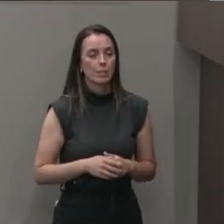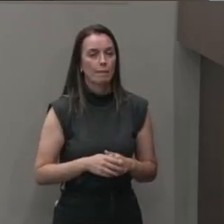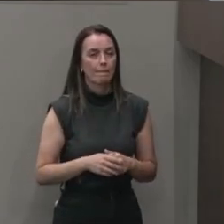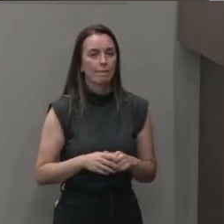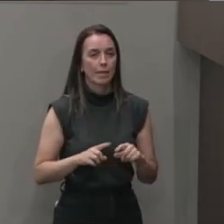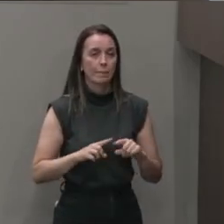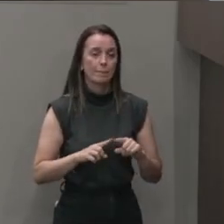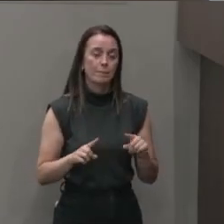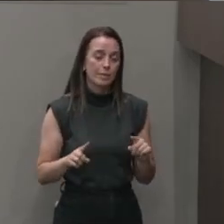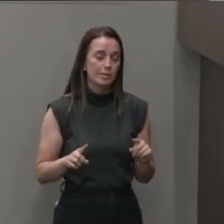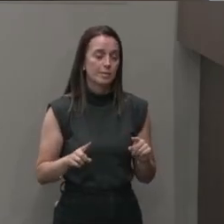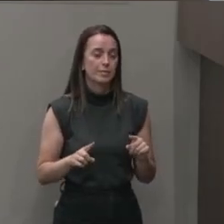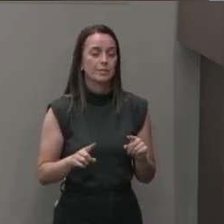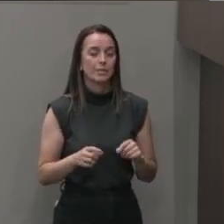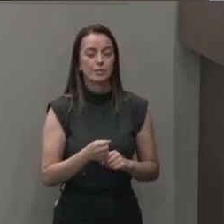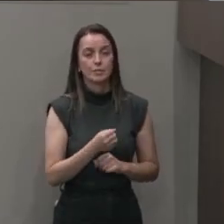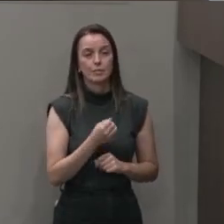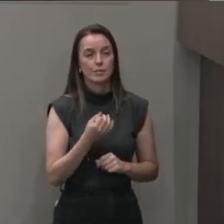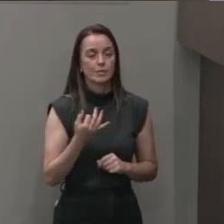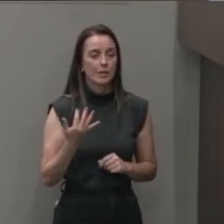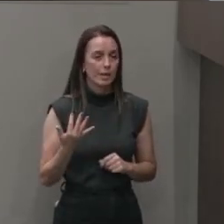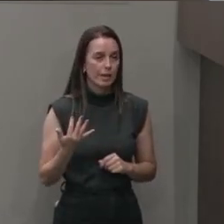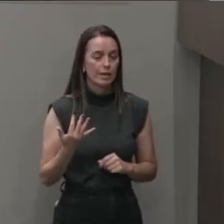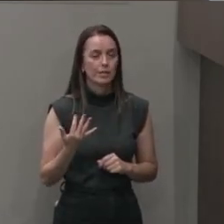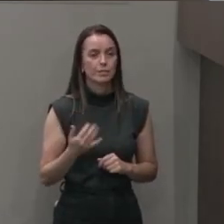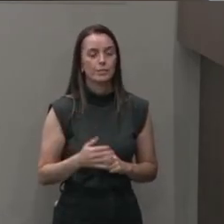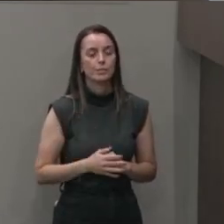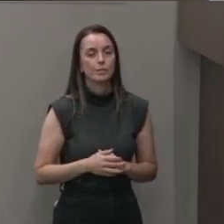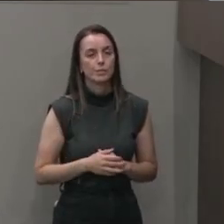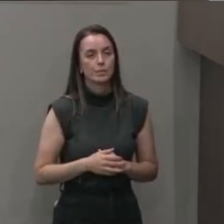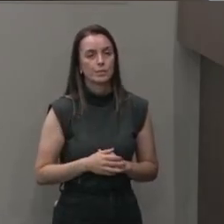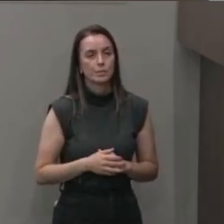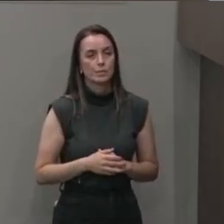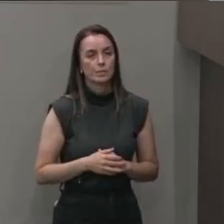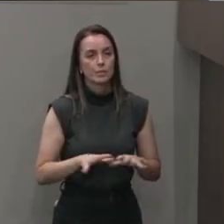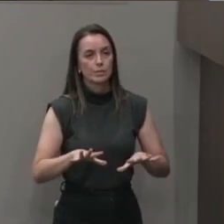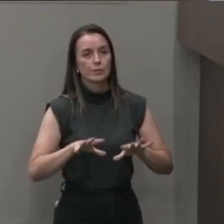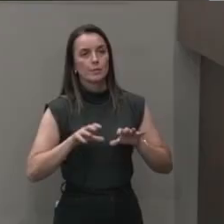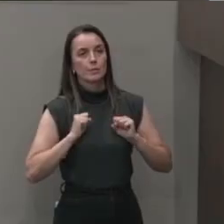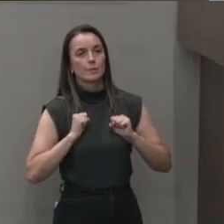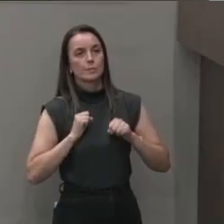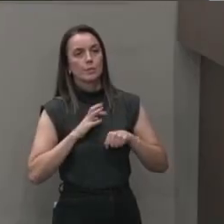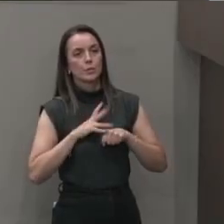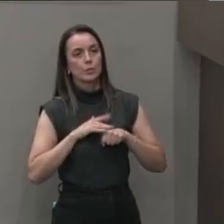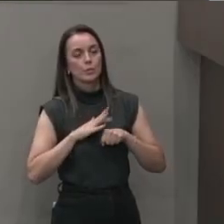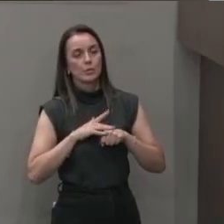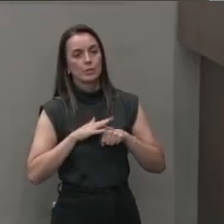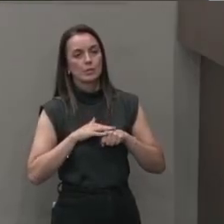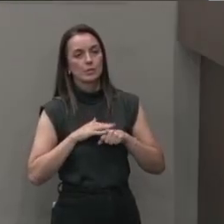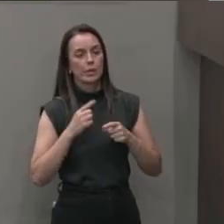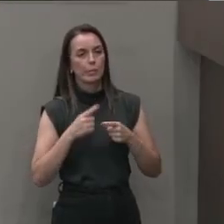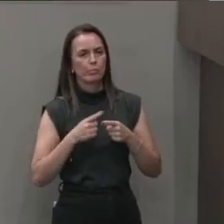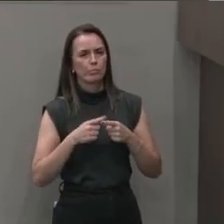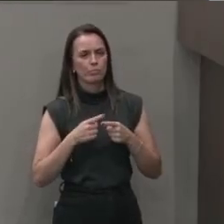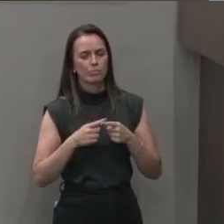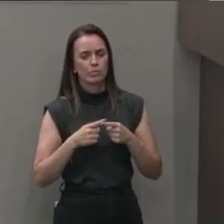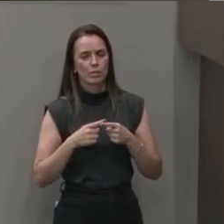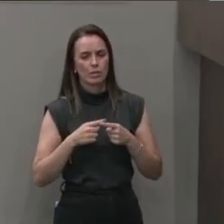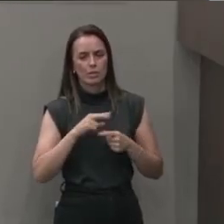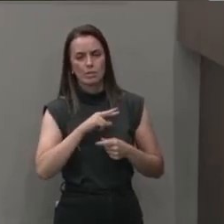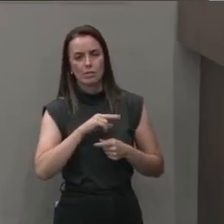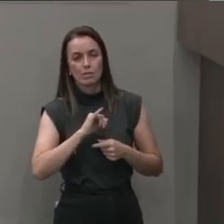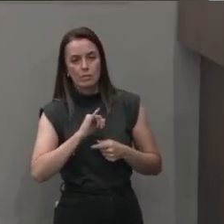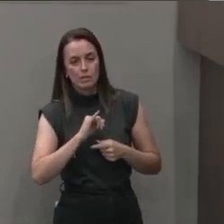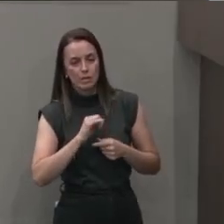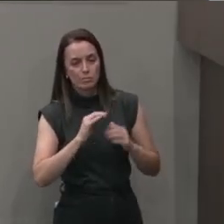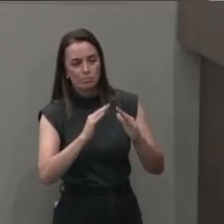e acabaram que muitos motoboys, né, se contaminaram Até porque vai numa residência, pegava